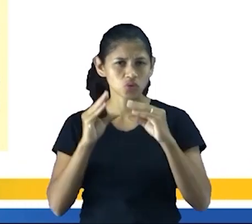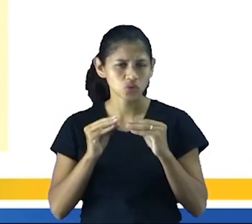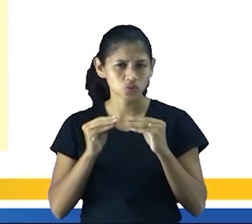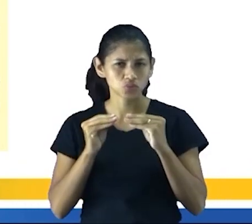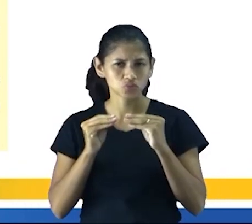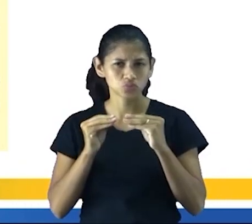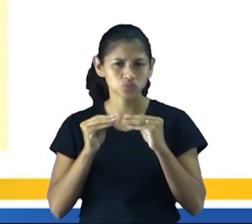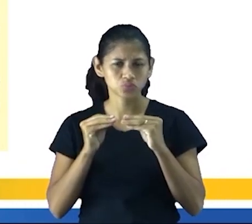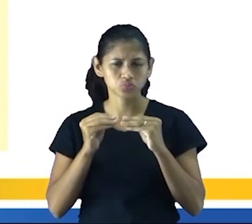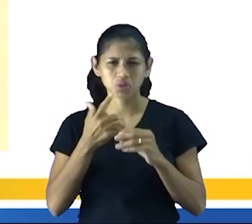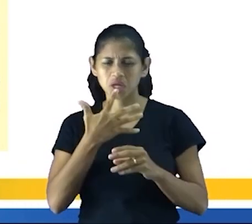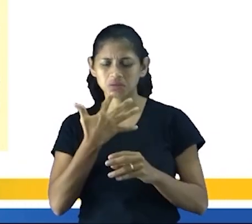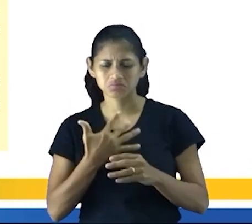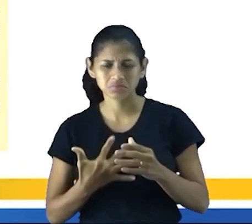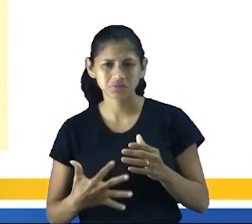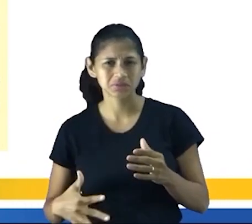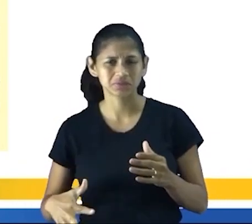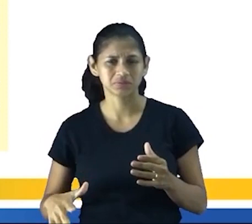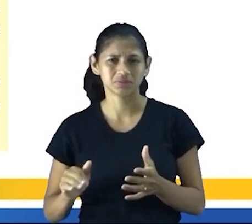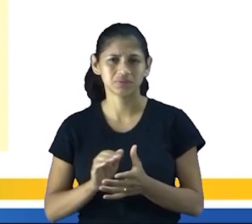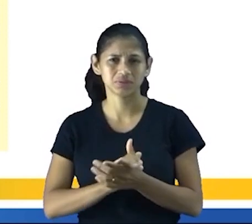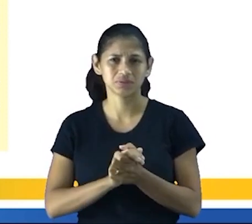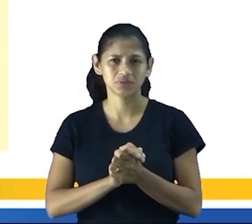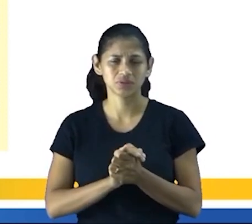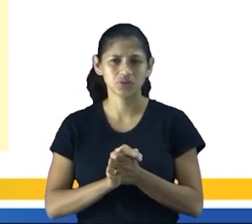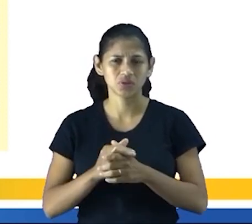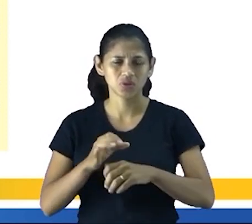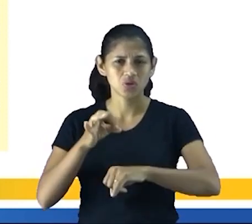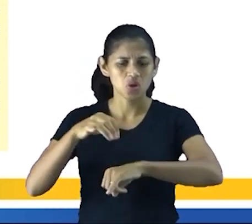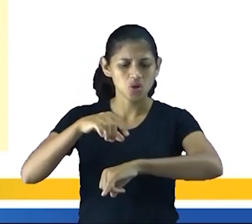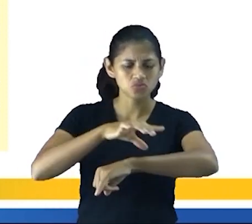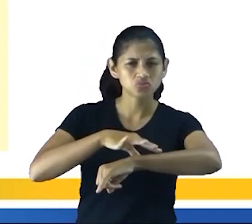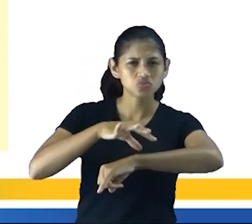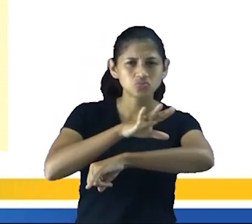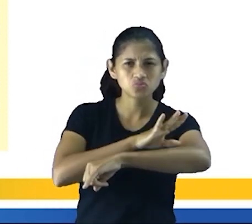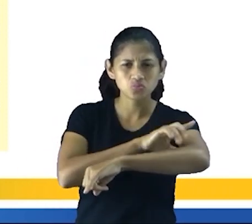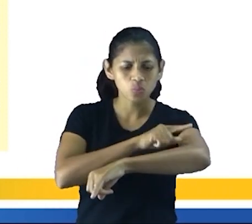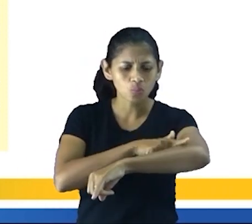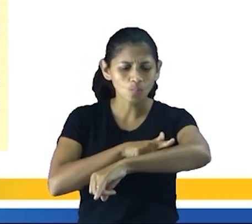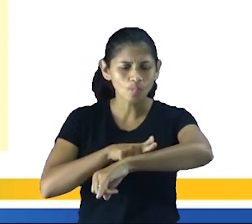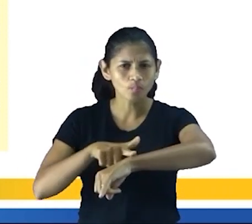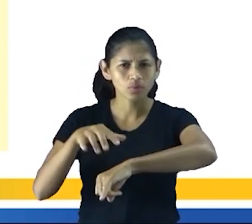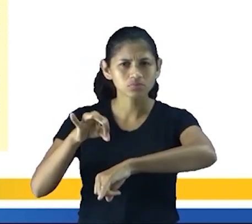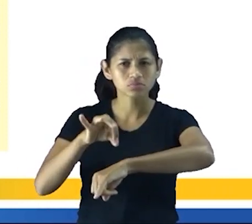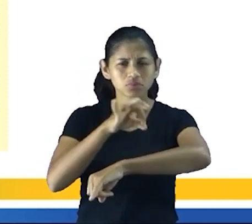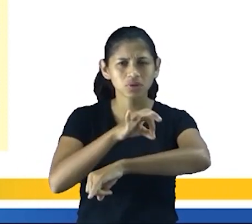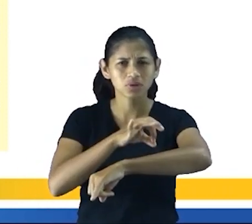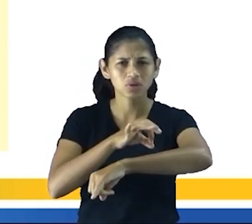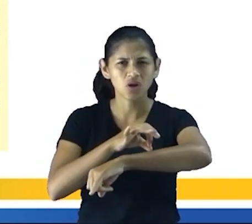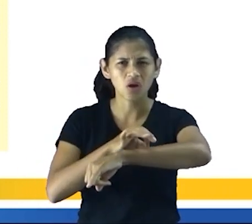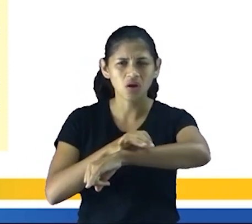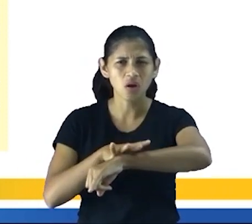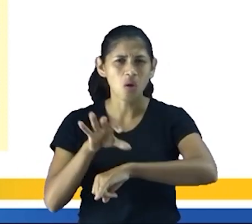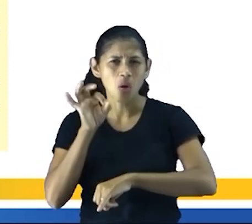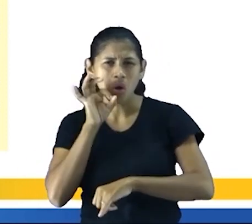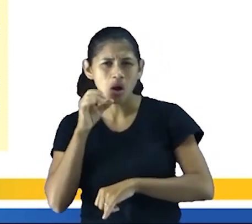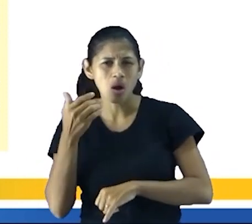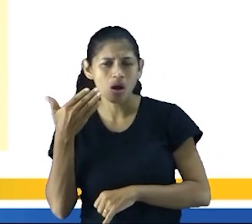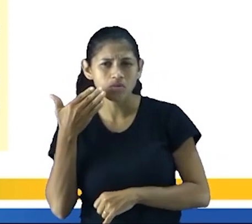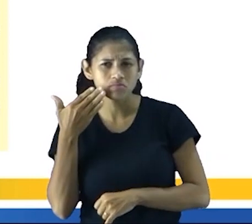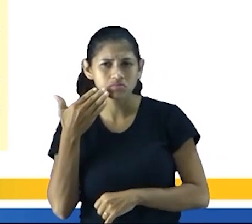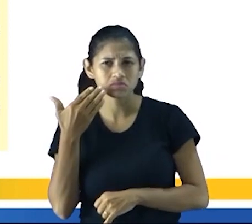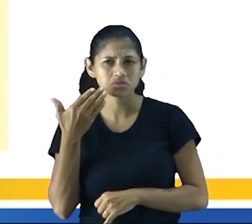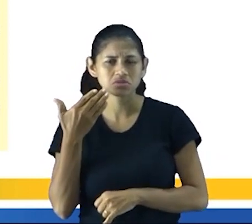escuras supuravam e sangravam, cobertas de moscas. As chagas da boca e a inchação